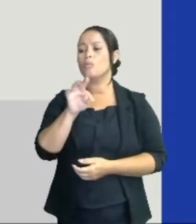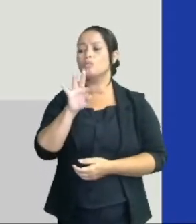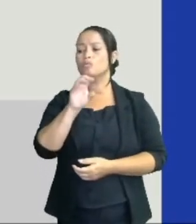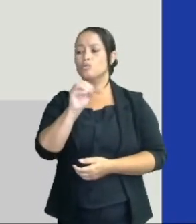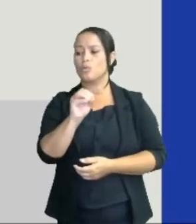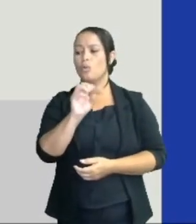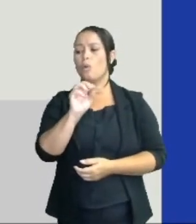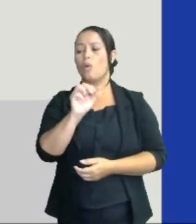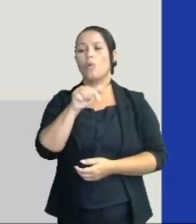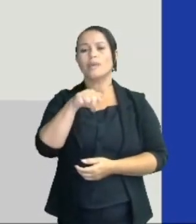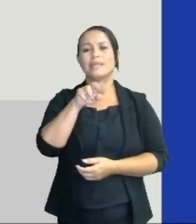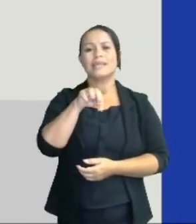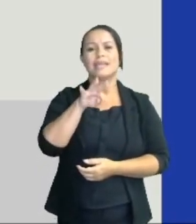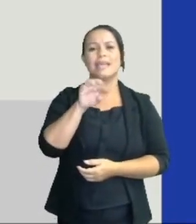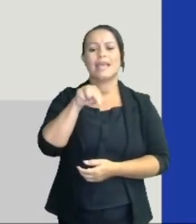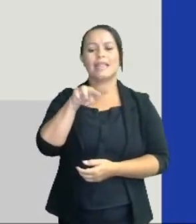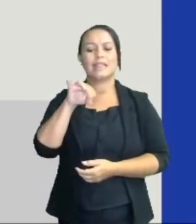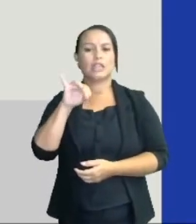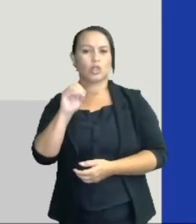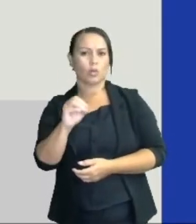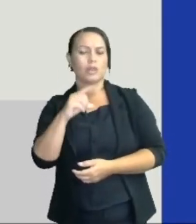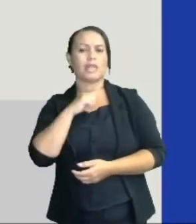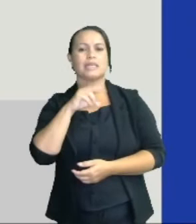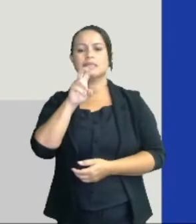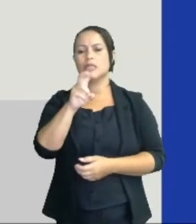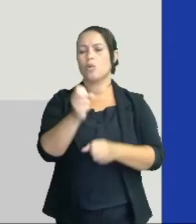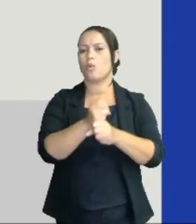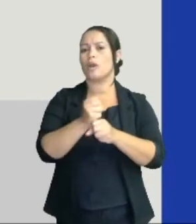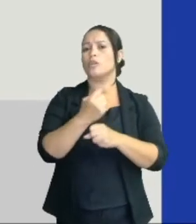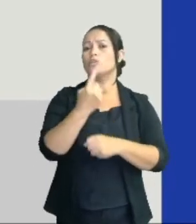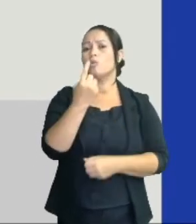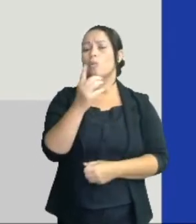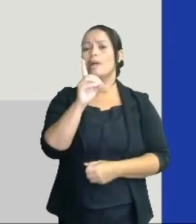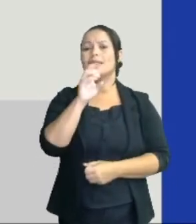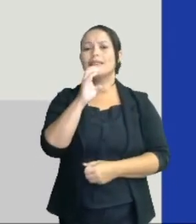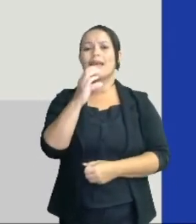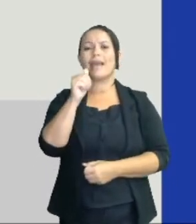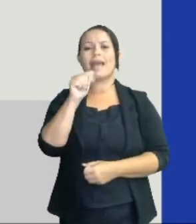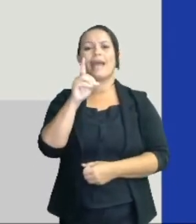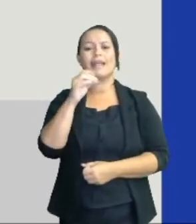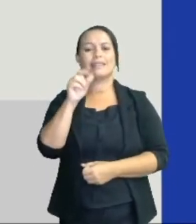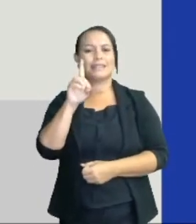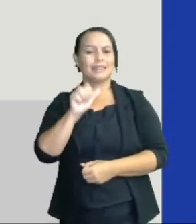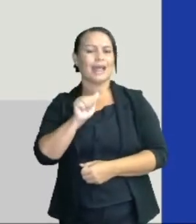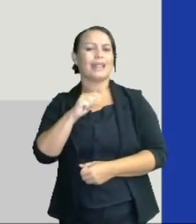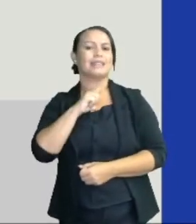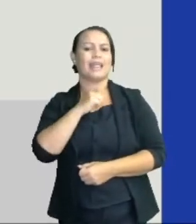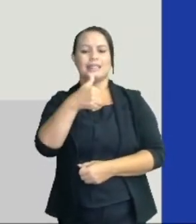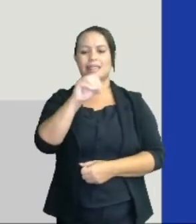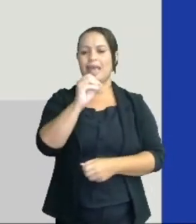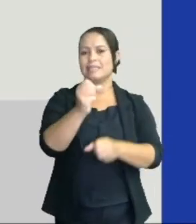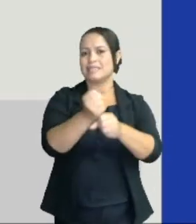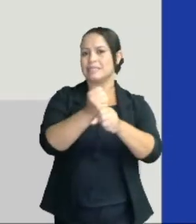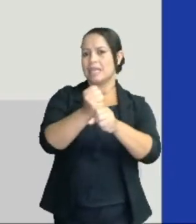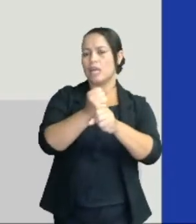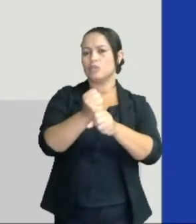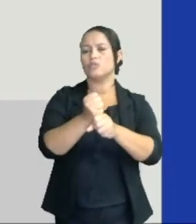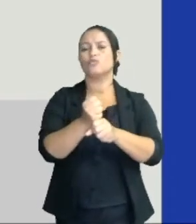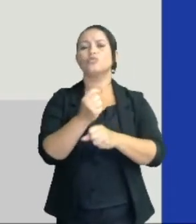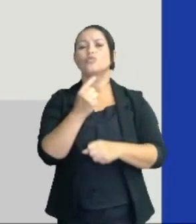quinquênio tem 5 anos. Uma década ou um decênio tem 10 anos.